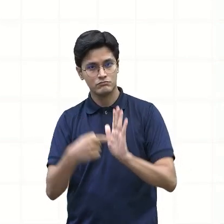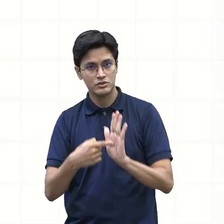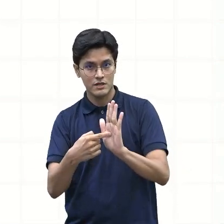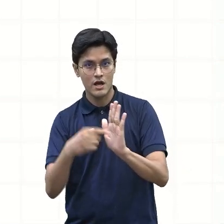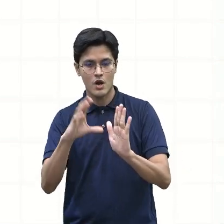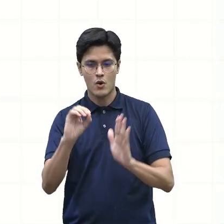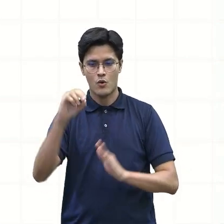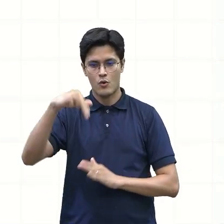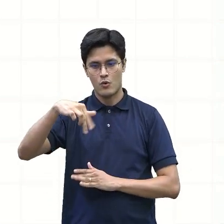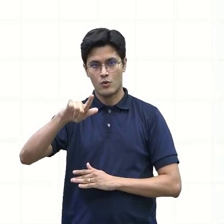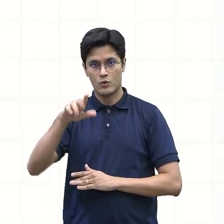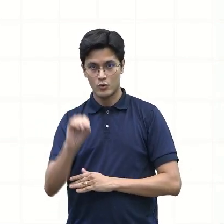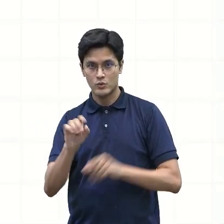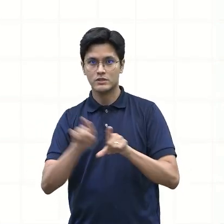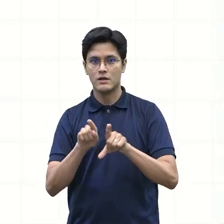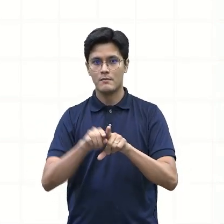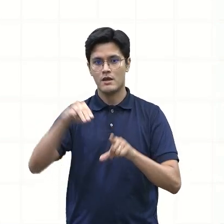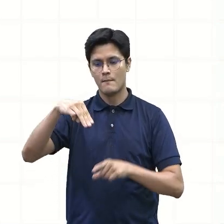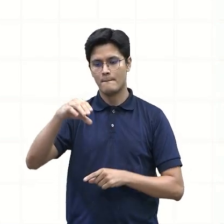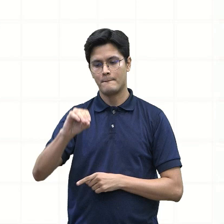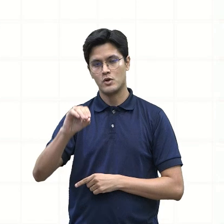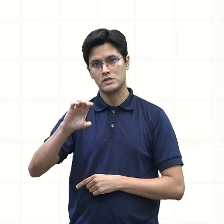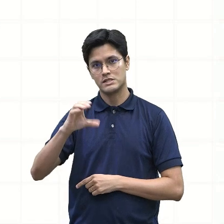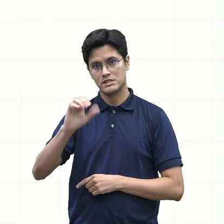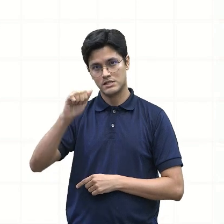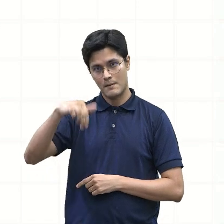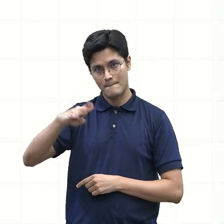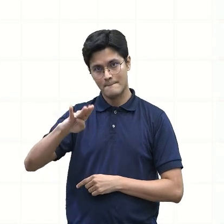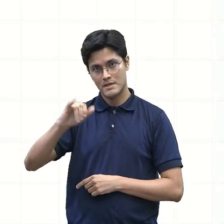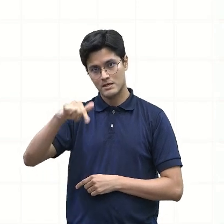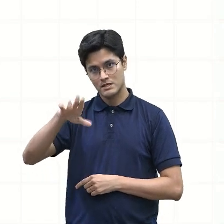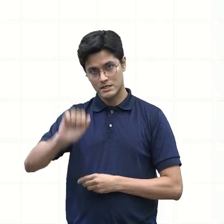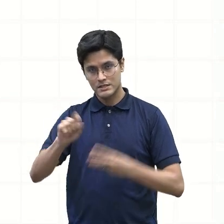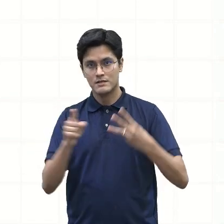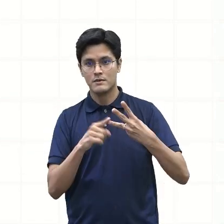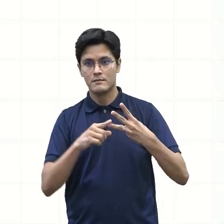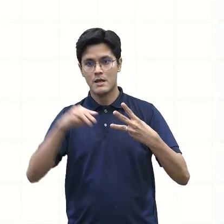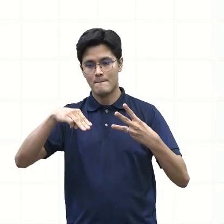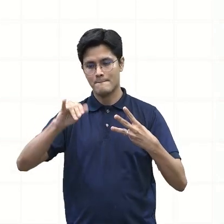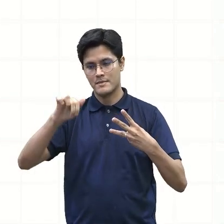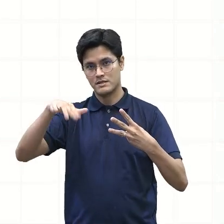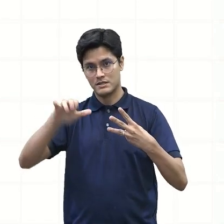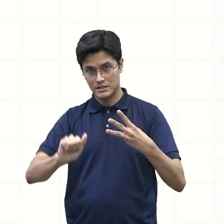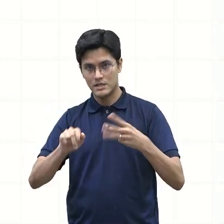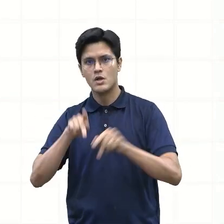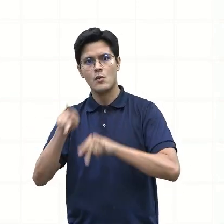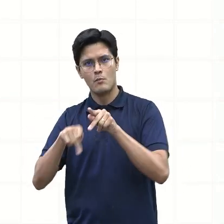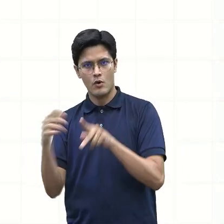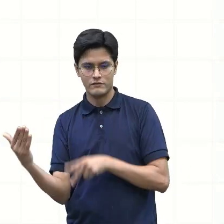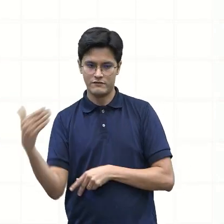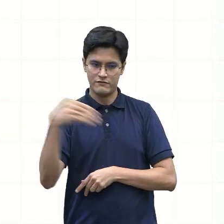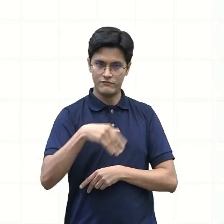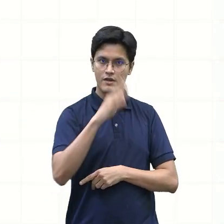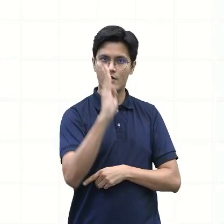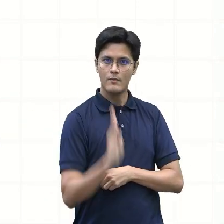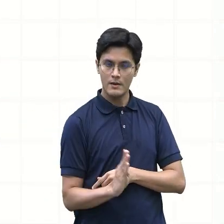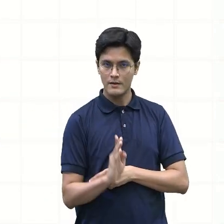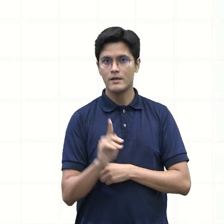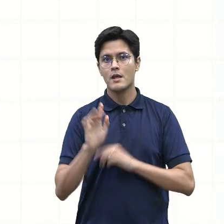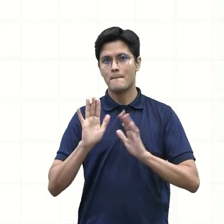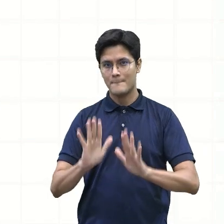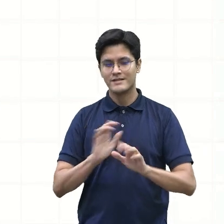também Moçambique e Mina, que foram povos que vieram para o território brasileiro na condição